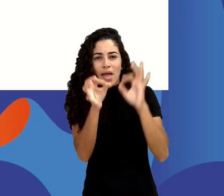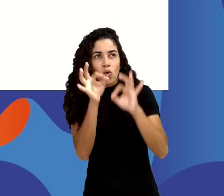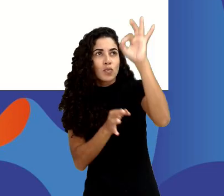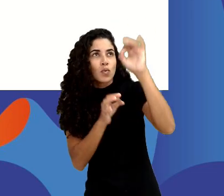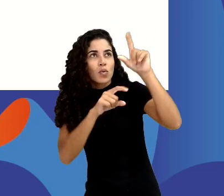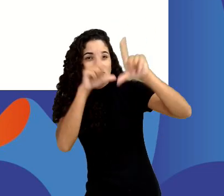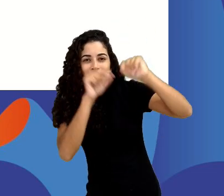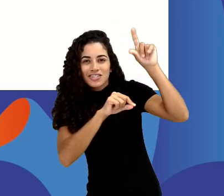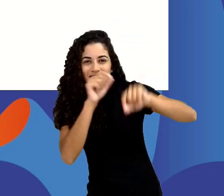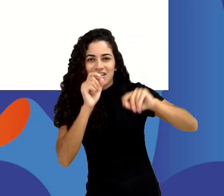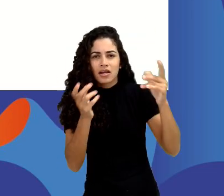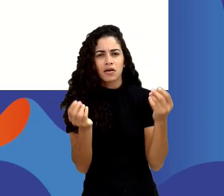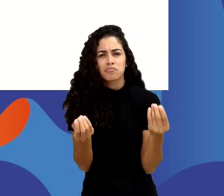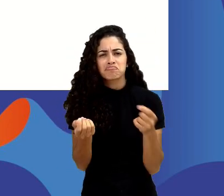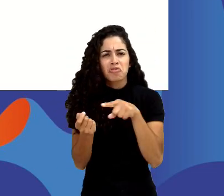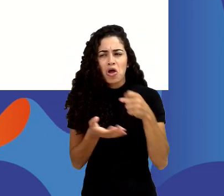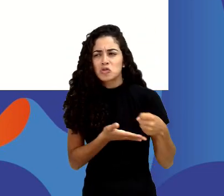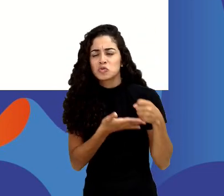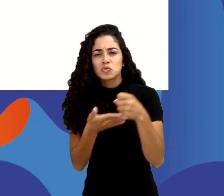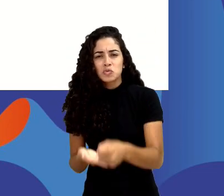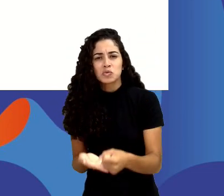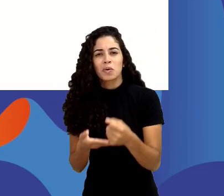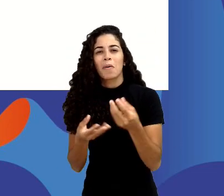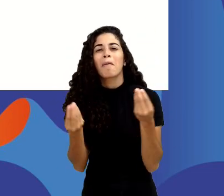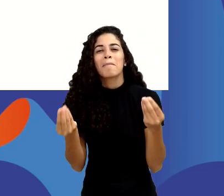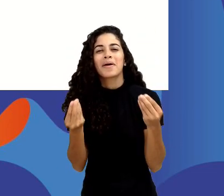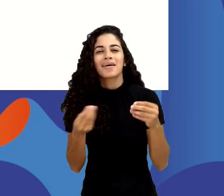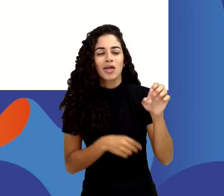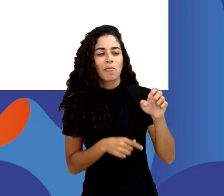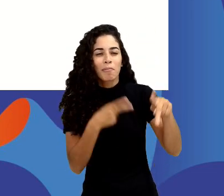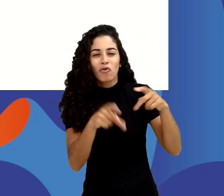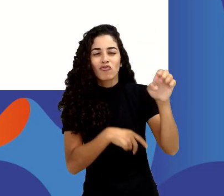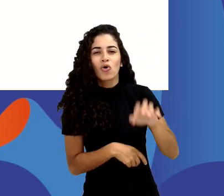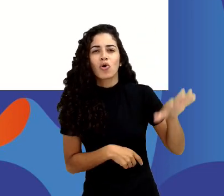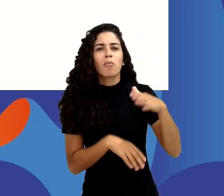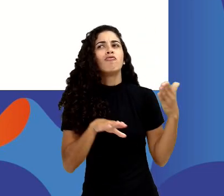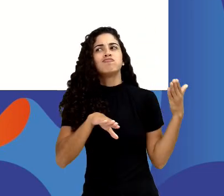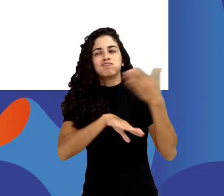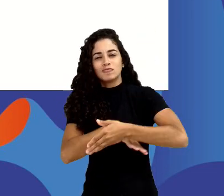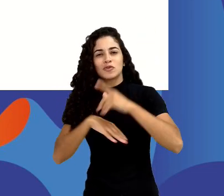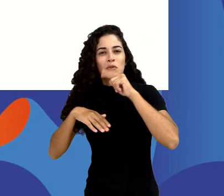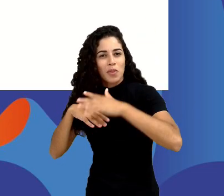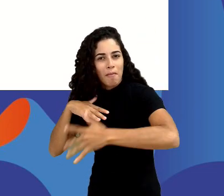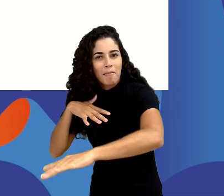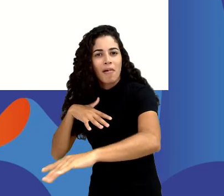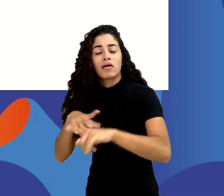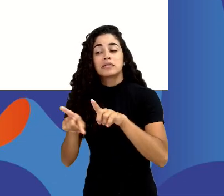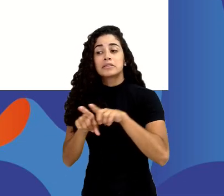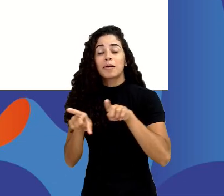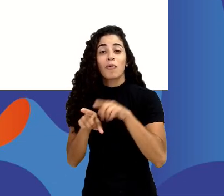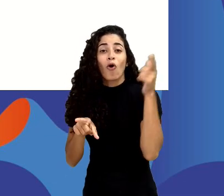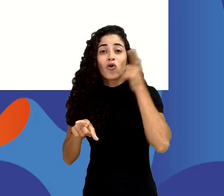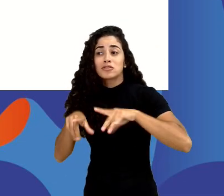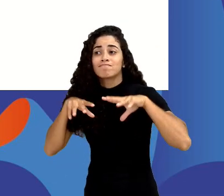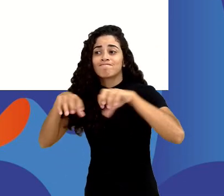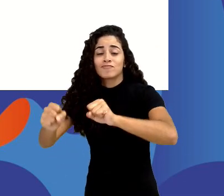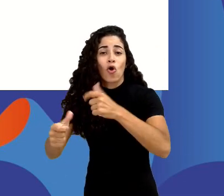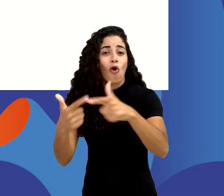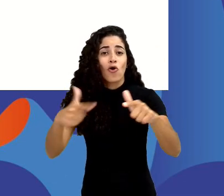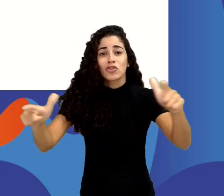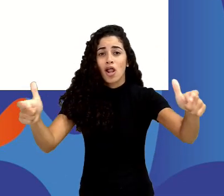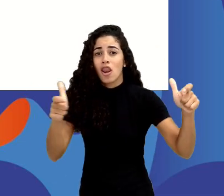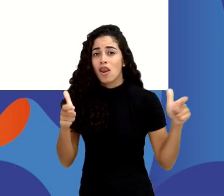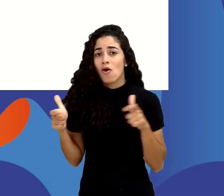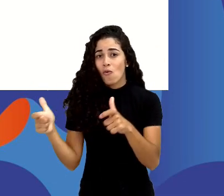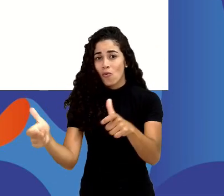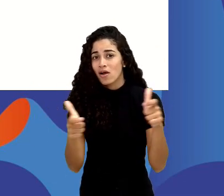para que eles pudessem se lançar ao mar e chegarem a novos territórios, inclusive territórios